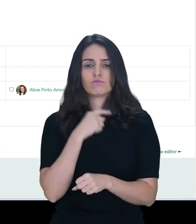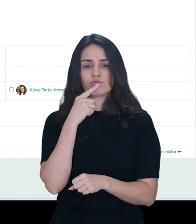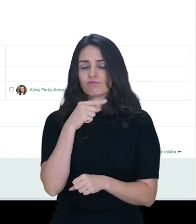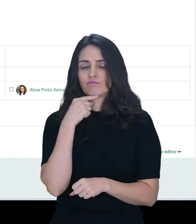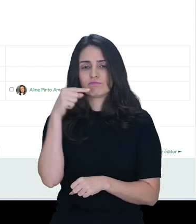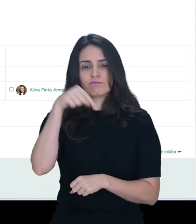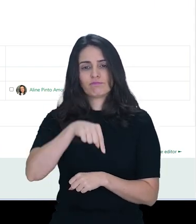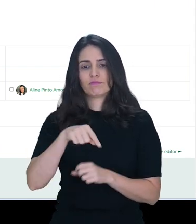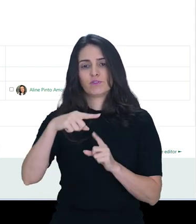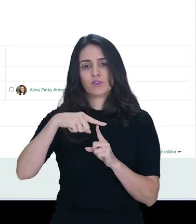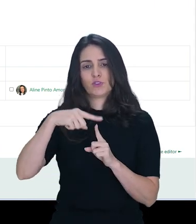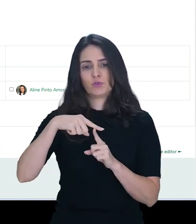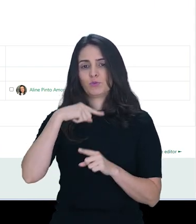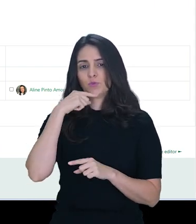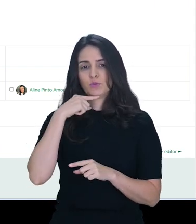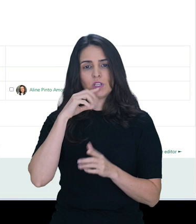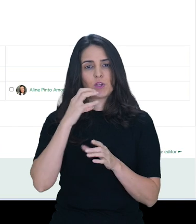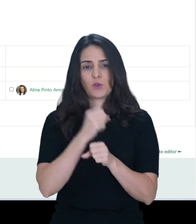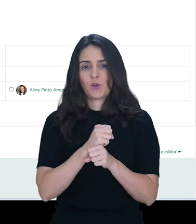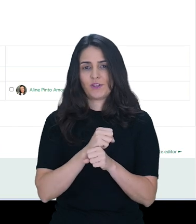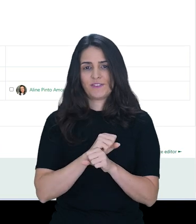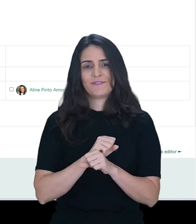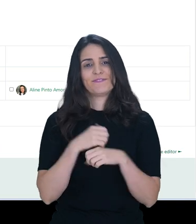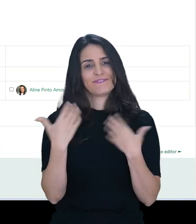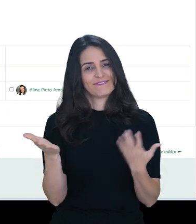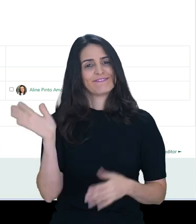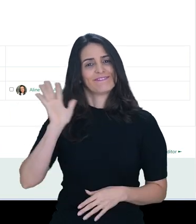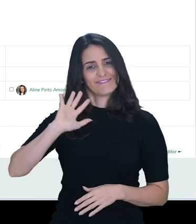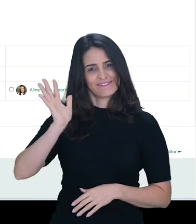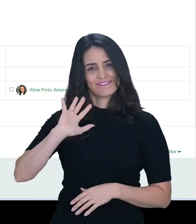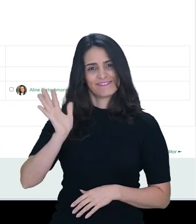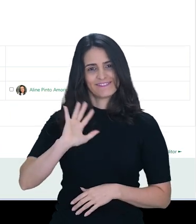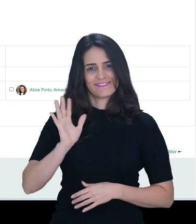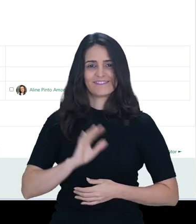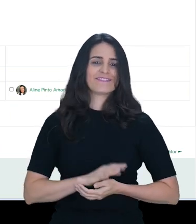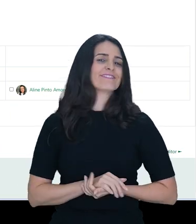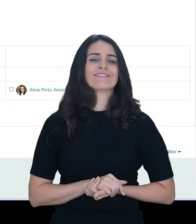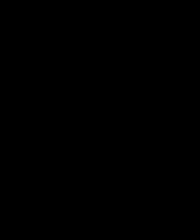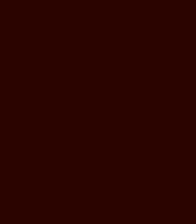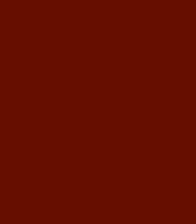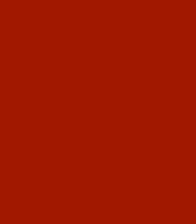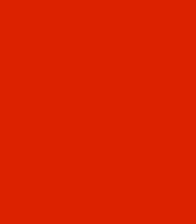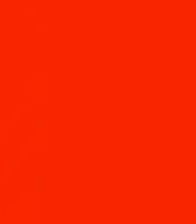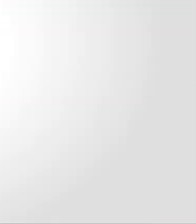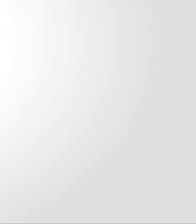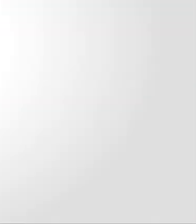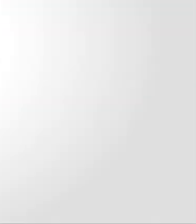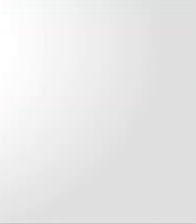nota aqui nessa atividade. Então é isso, até o próximo tutorial.